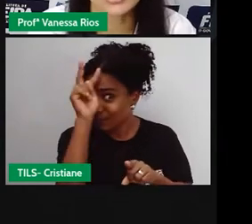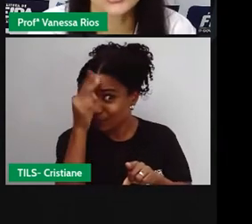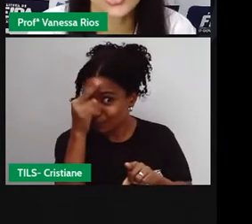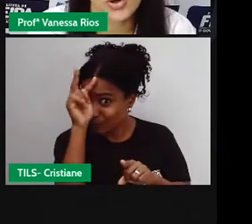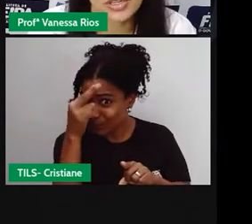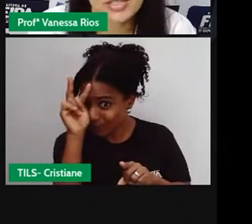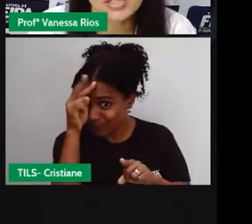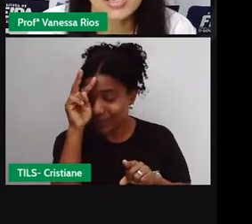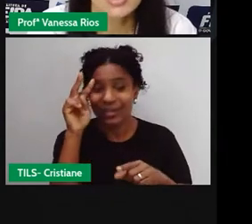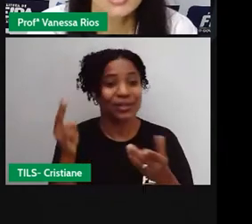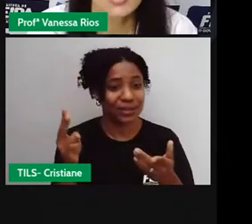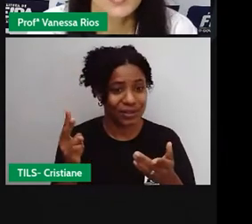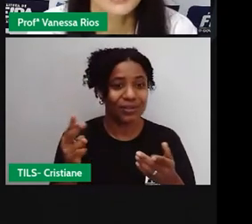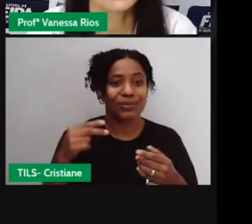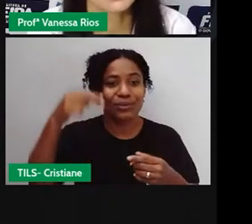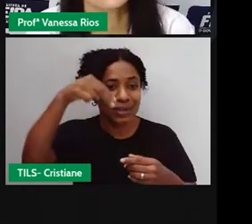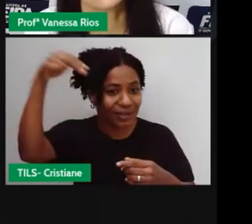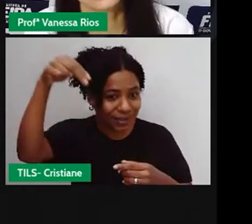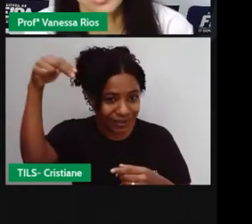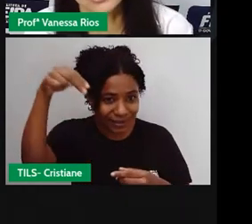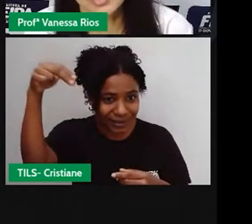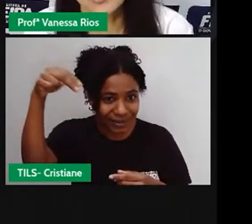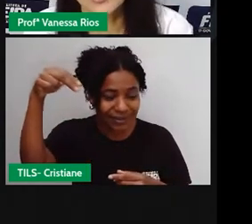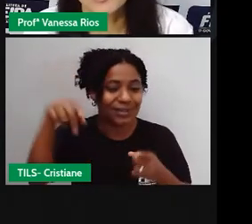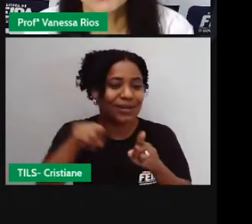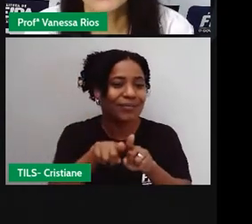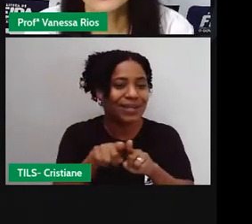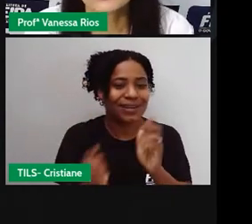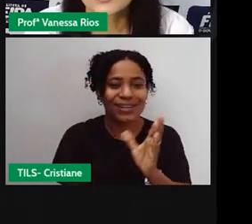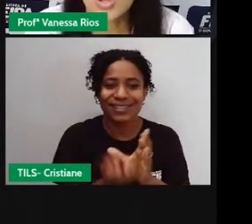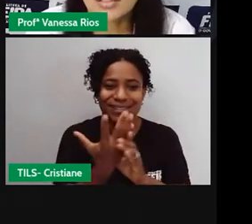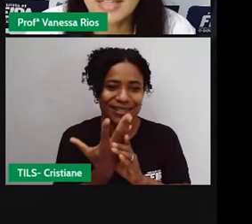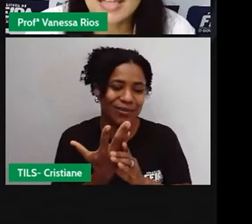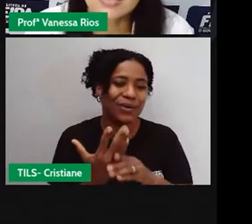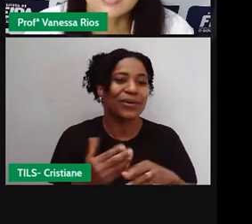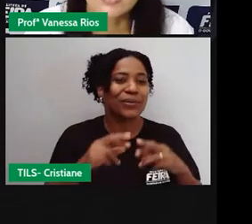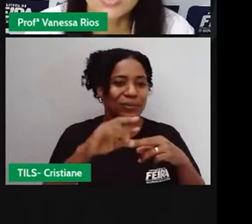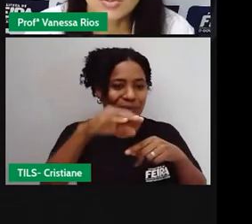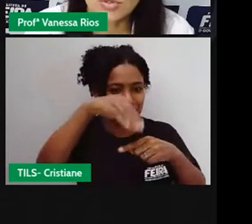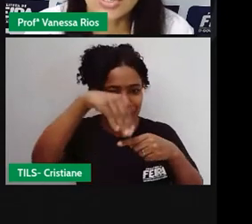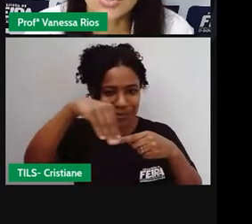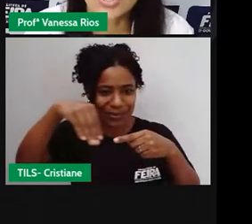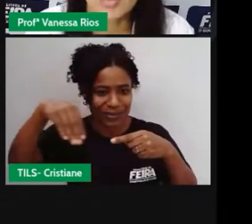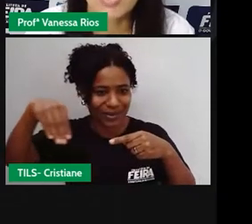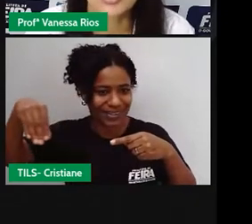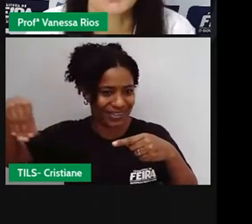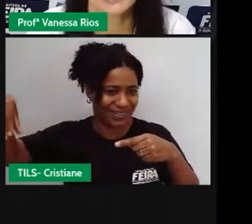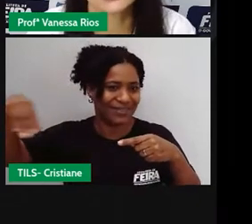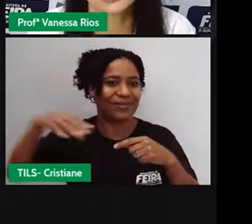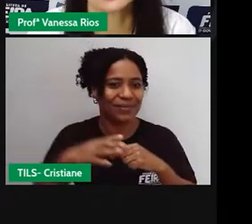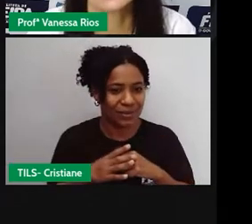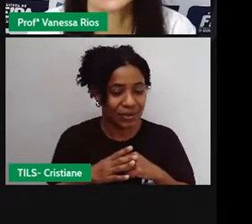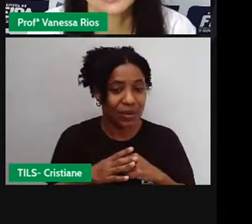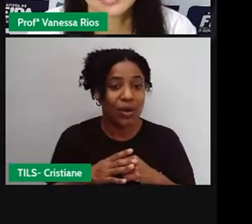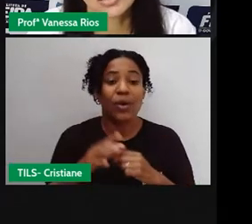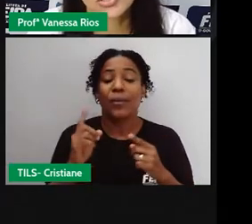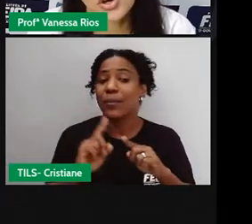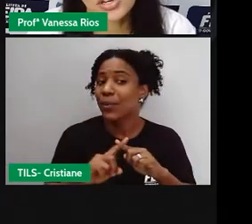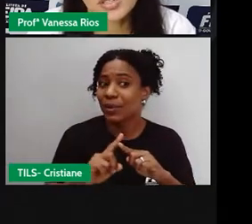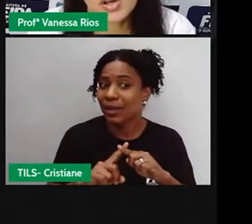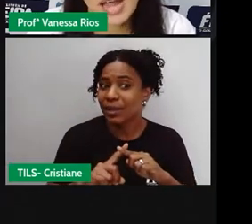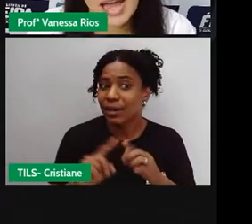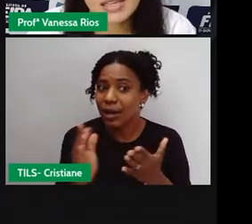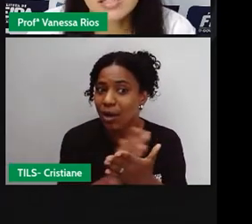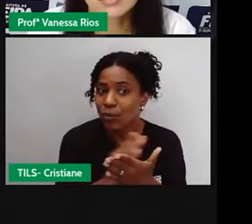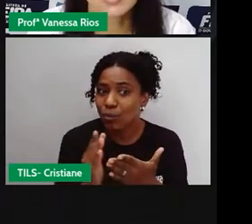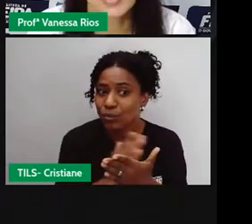aí histórias, com a criação do cordel, porque muitos cordéis surgem justamente a partir dessas